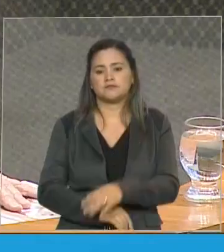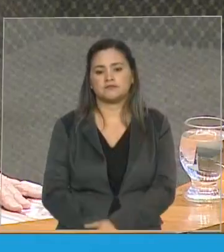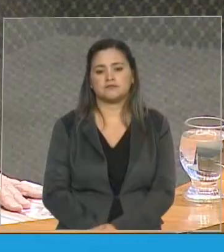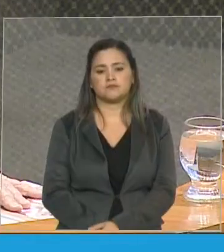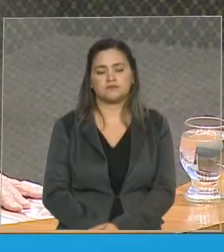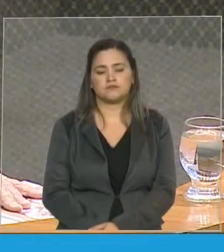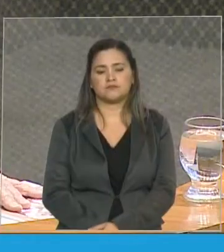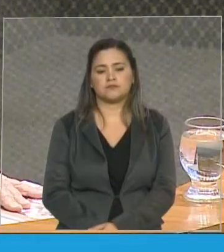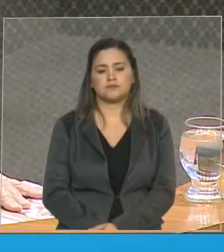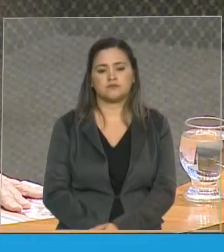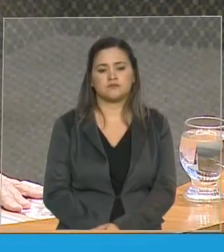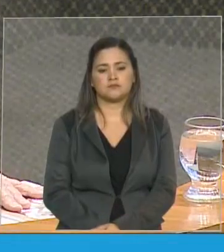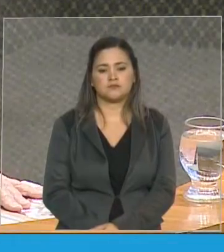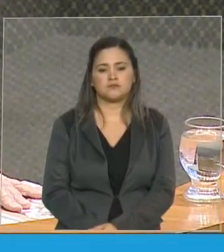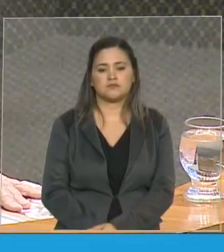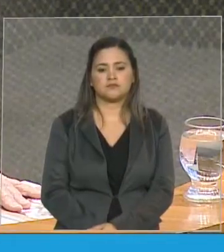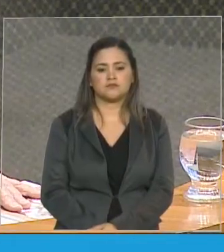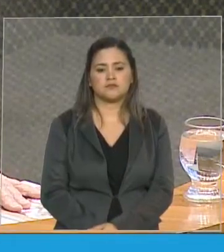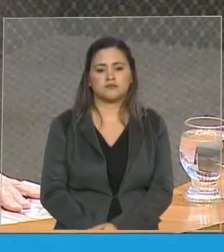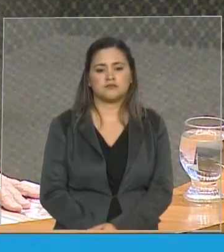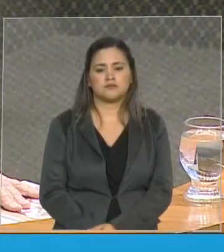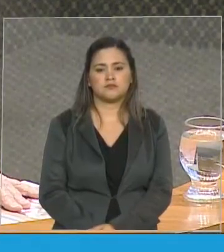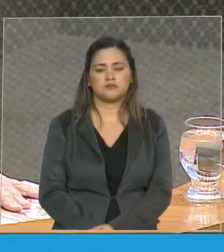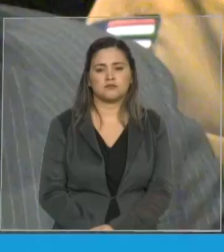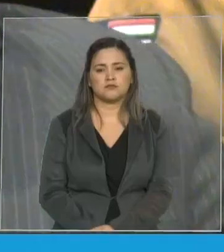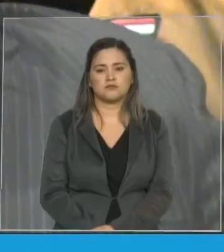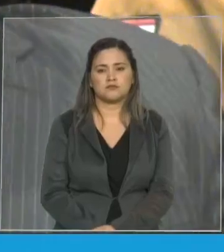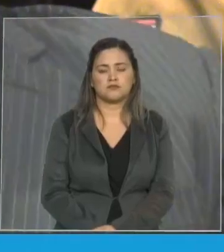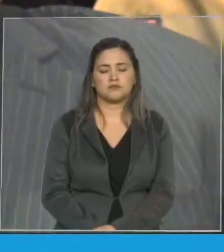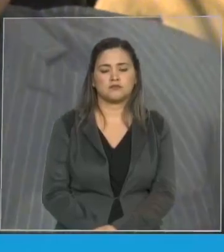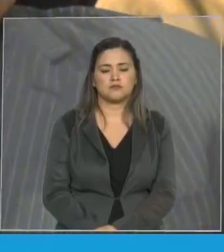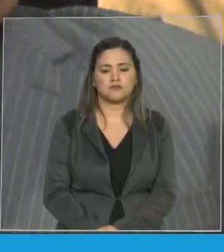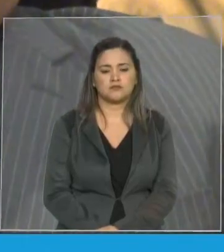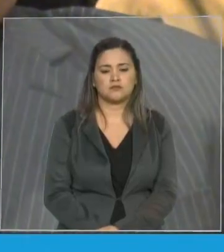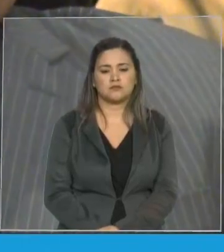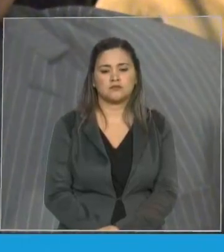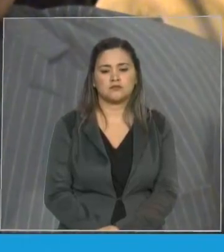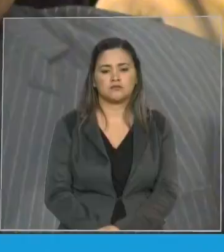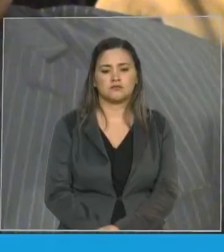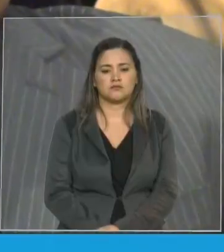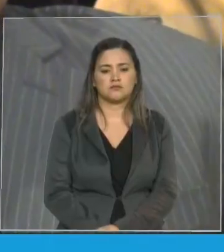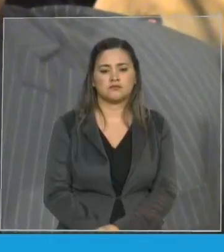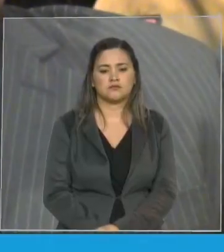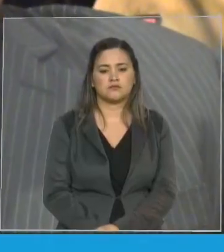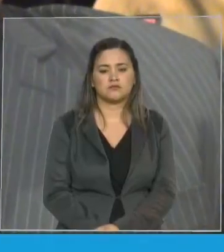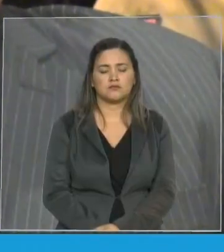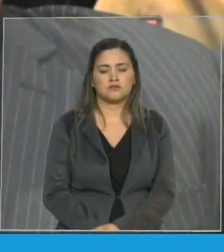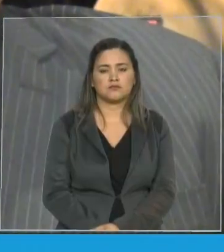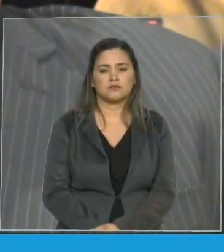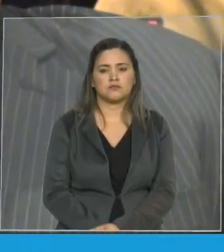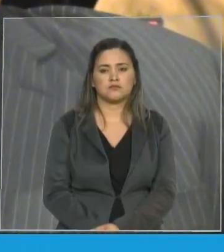Essa desigualdade, que é histórica, ultimamente ela tem,